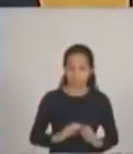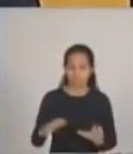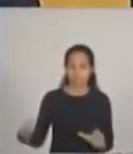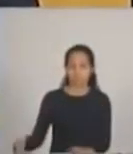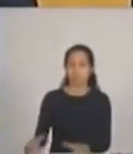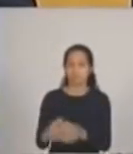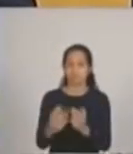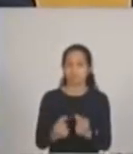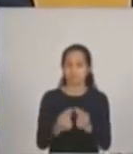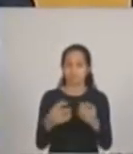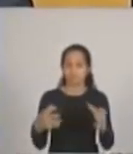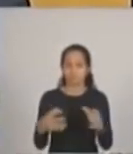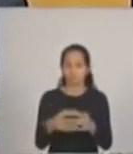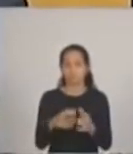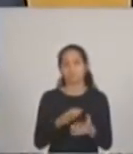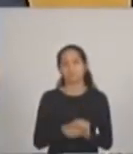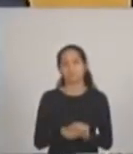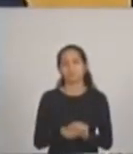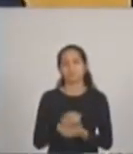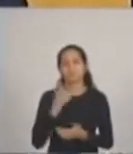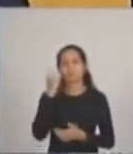Finanças, deputado Freitas.